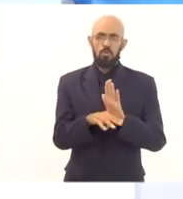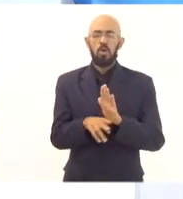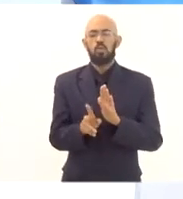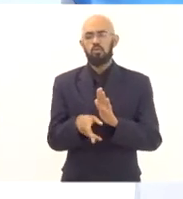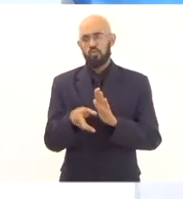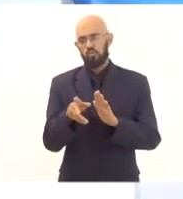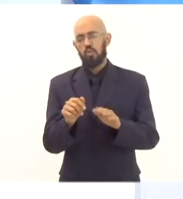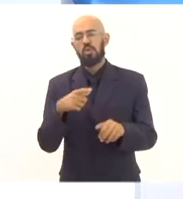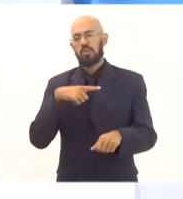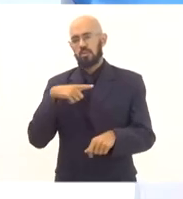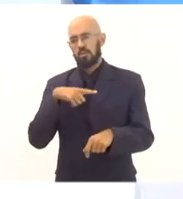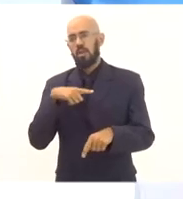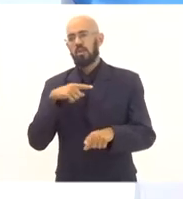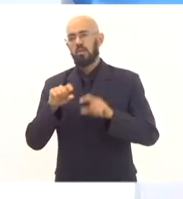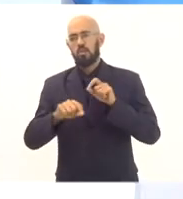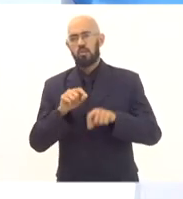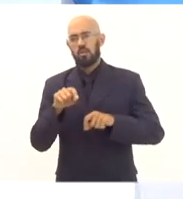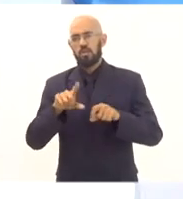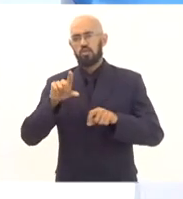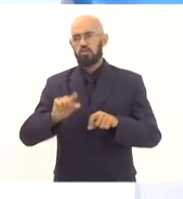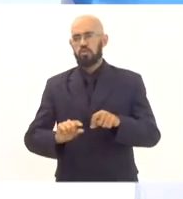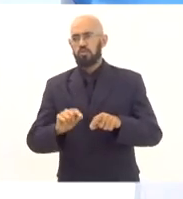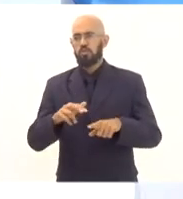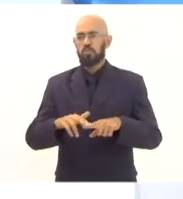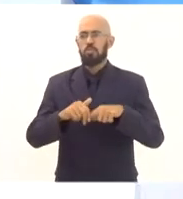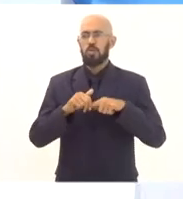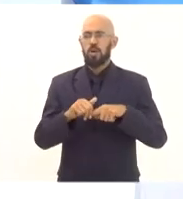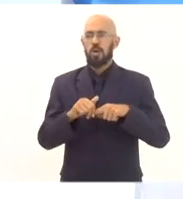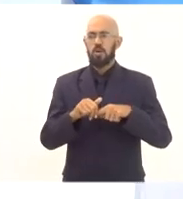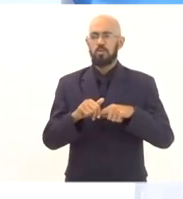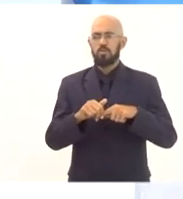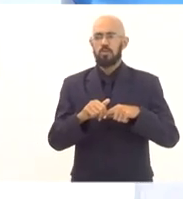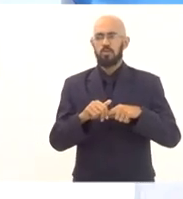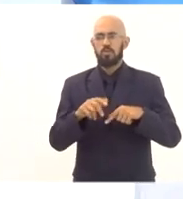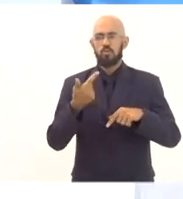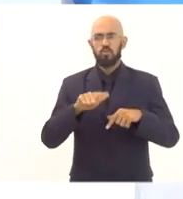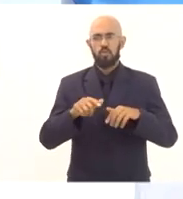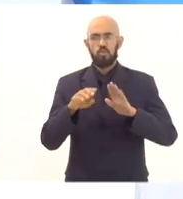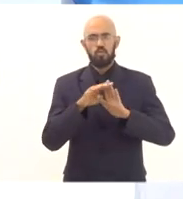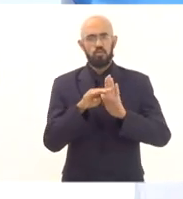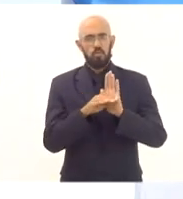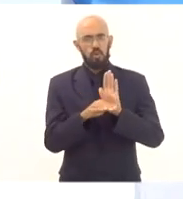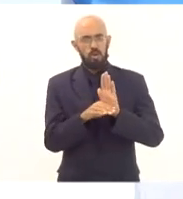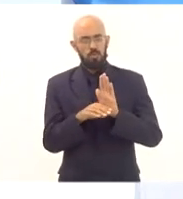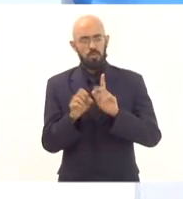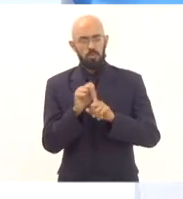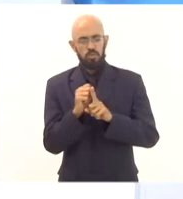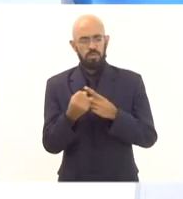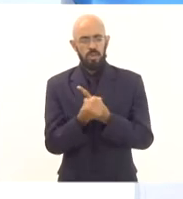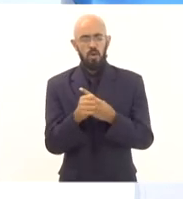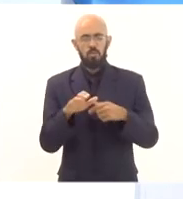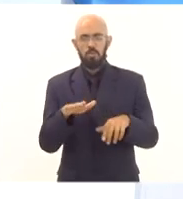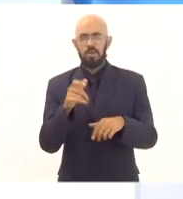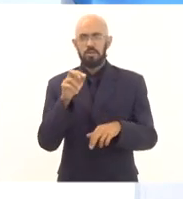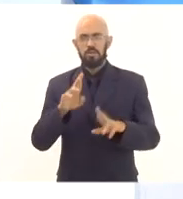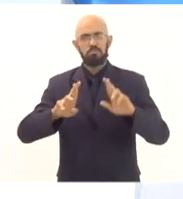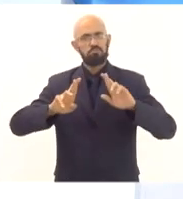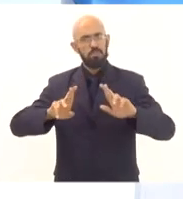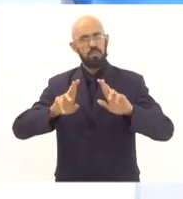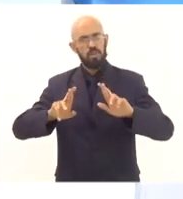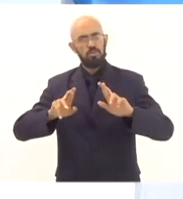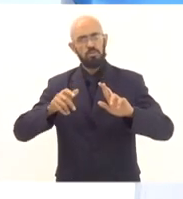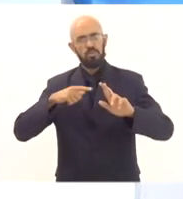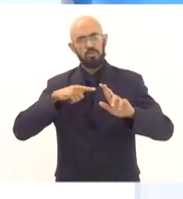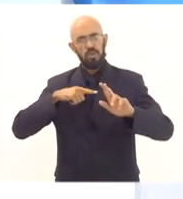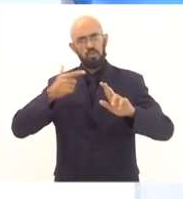continua tem embora diminuído por causa do cruzamento dos outros programas sociais é a gente sabe que a expectativa de